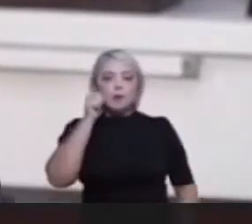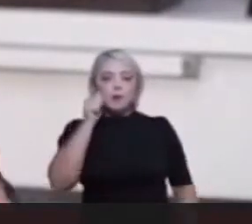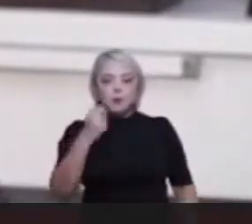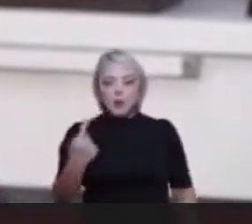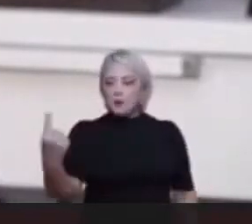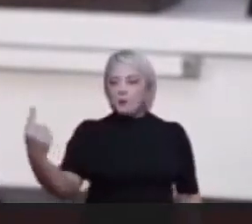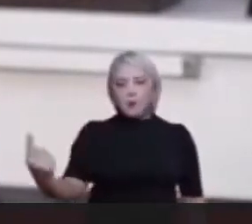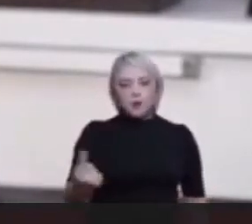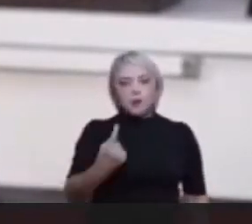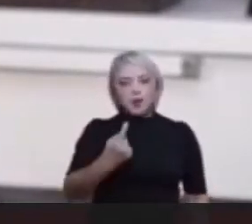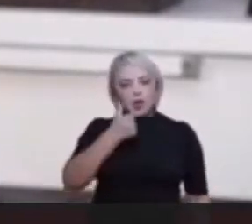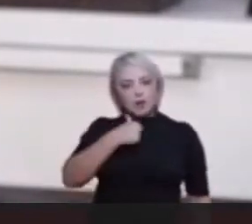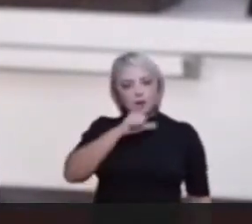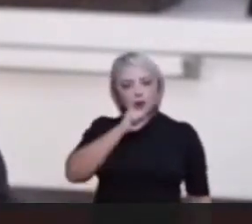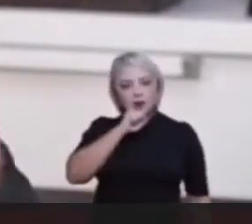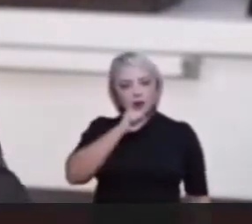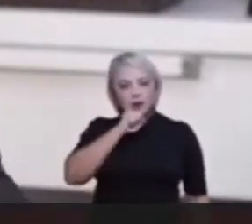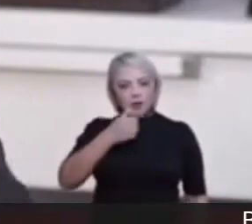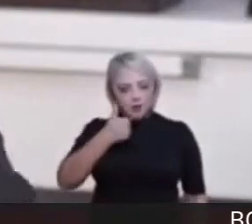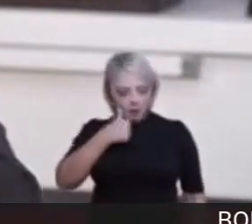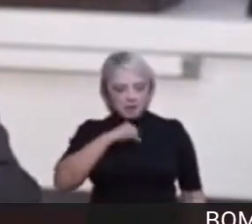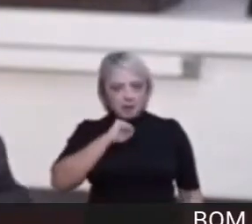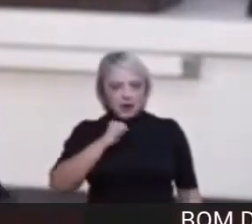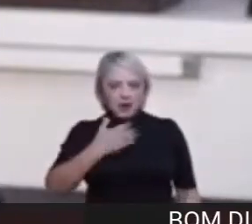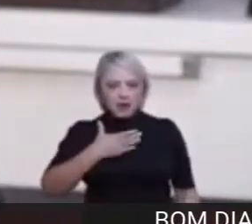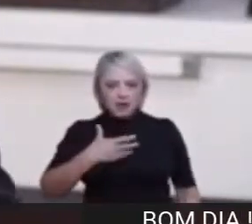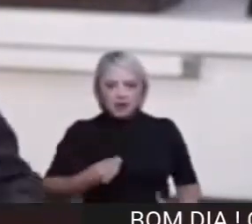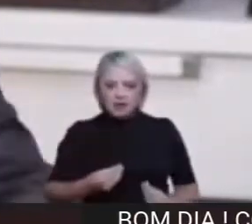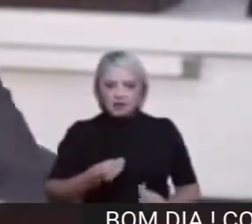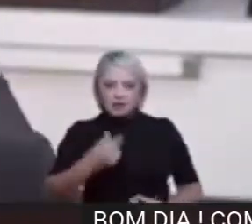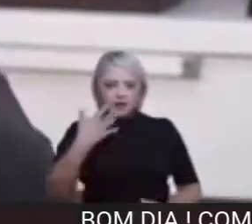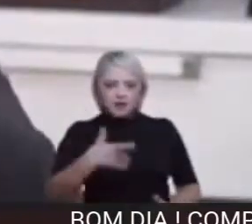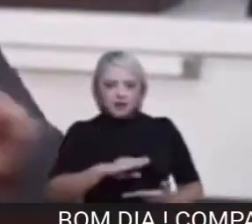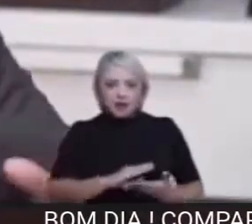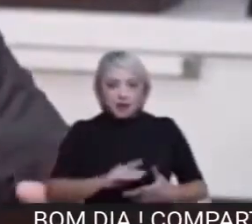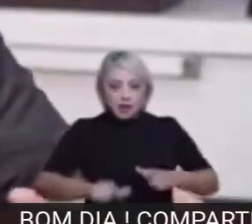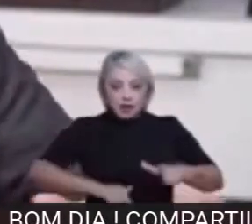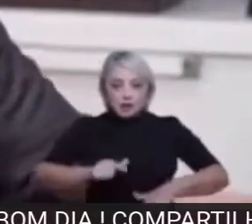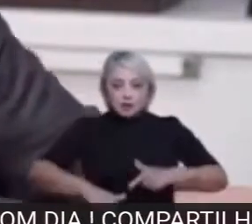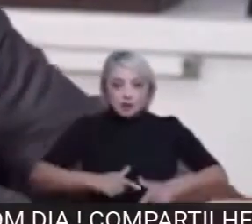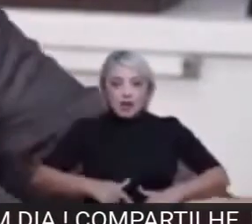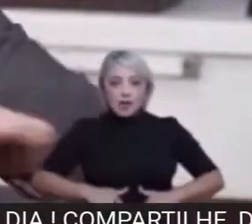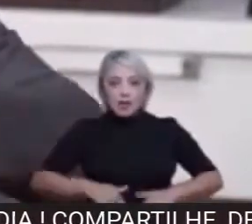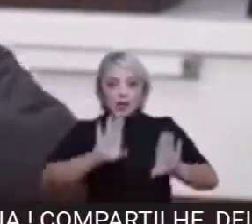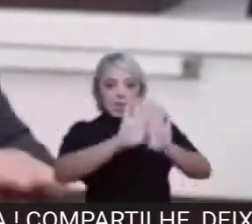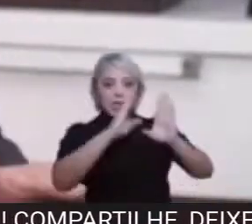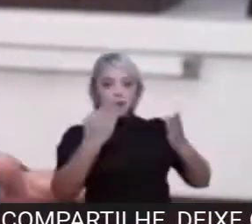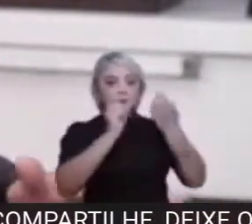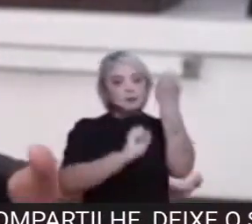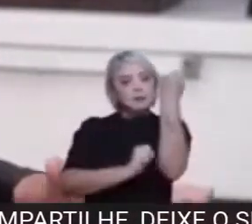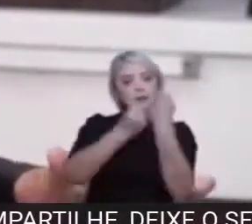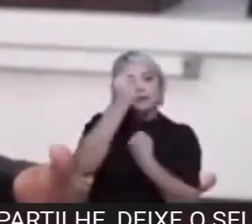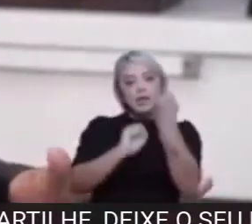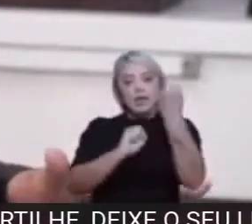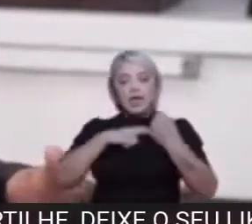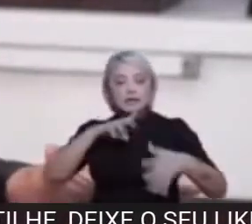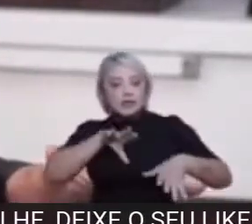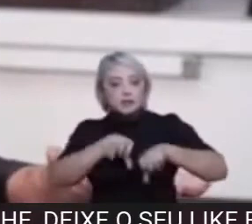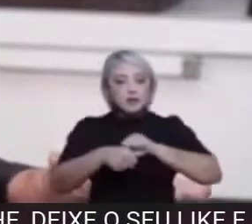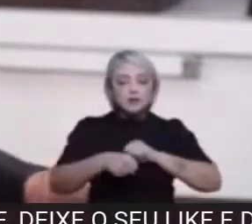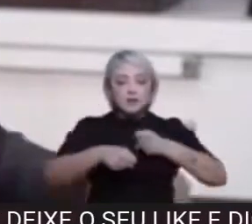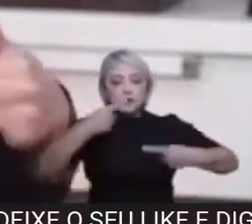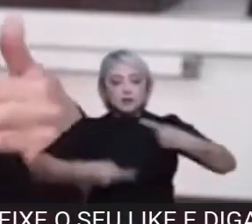morreu analfabeta, que foi minha mãe, e pelos trabalhadores da porta de fábrica. Essa é a minha formação política, esse é o meu caráter, está tudo